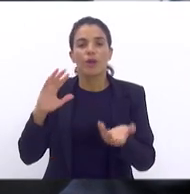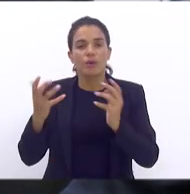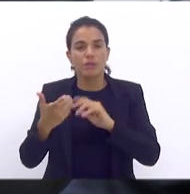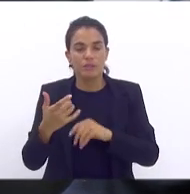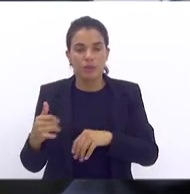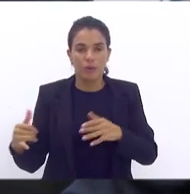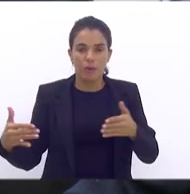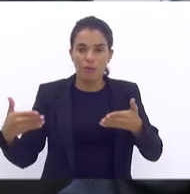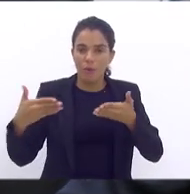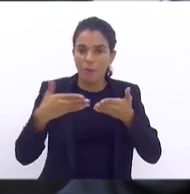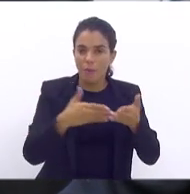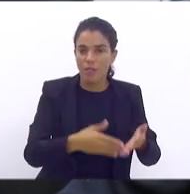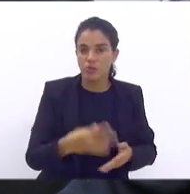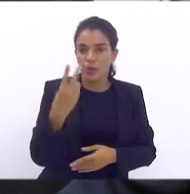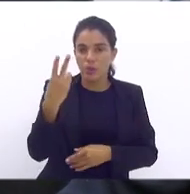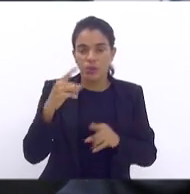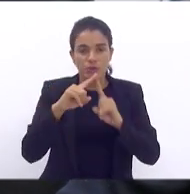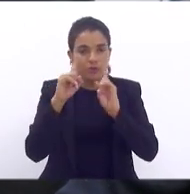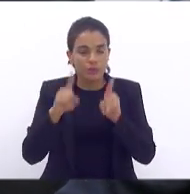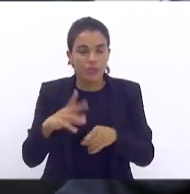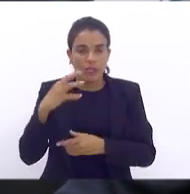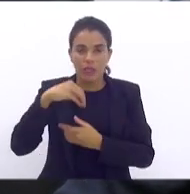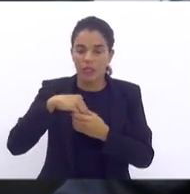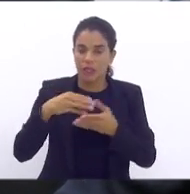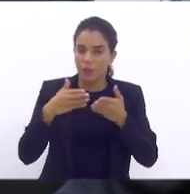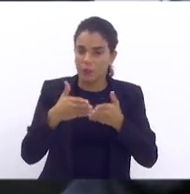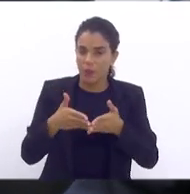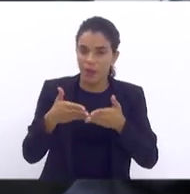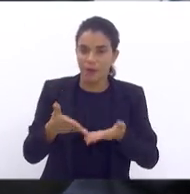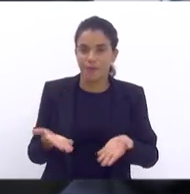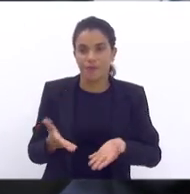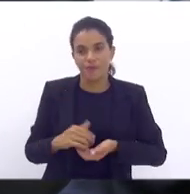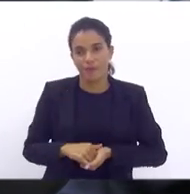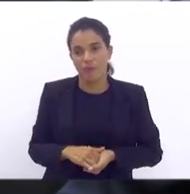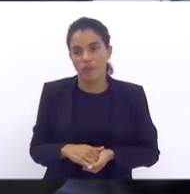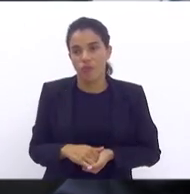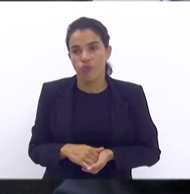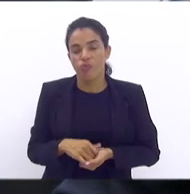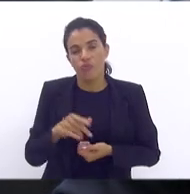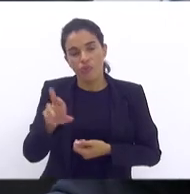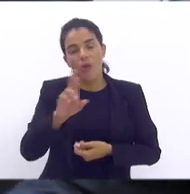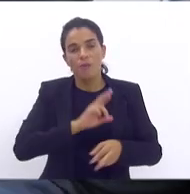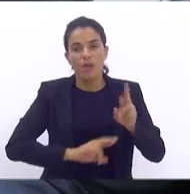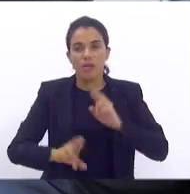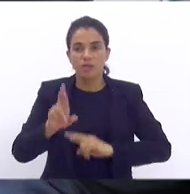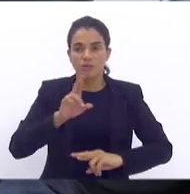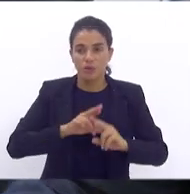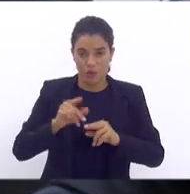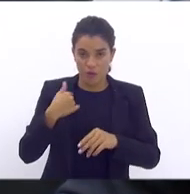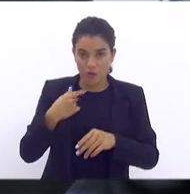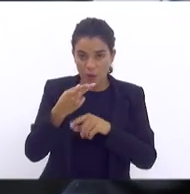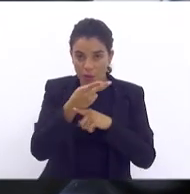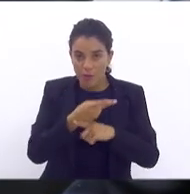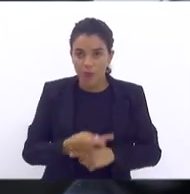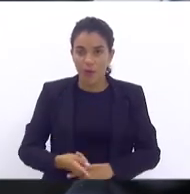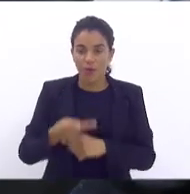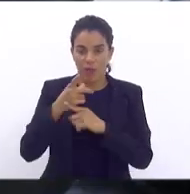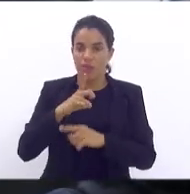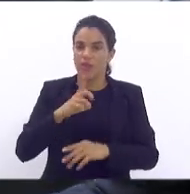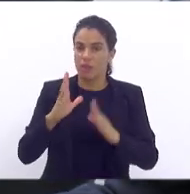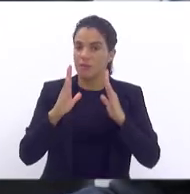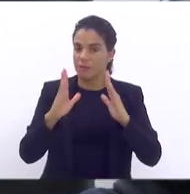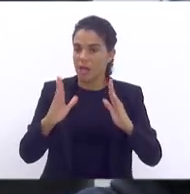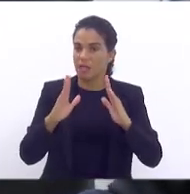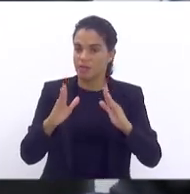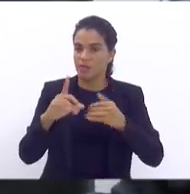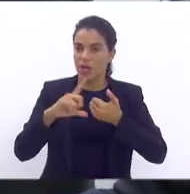tinha só dois tripulantes. Esse tempo todo. Então, queria que você me respondesse, que eu vou procurar aqui o prazo que tem. Tem um prazo. Está